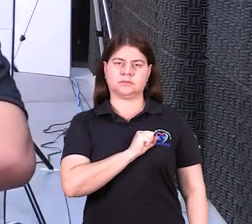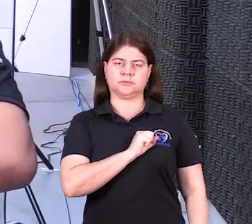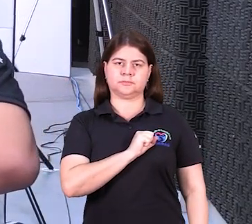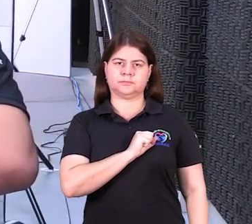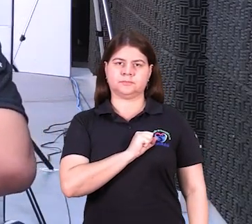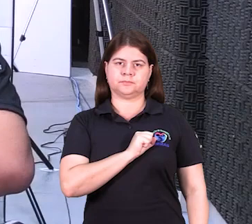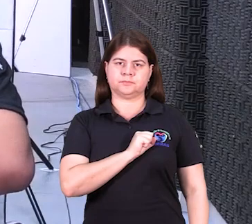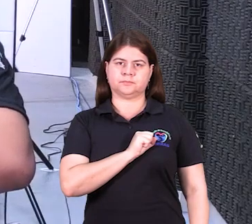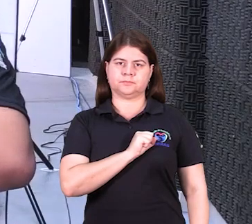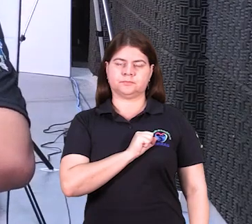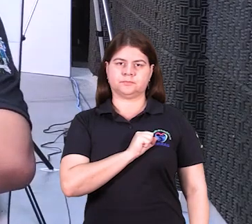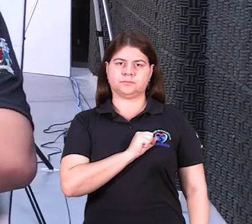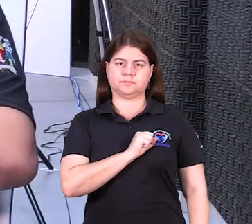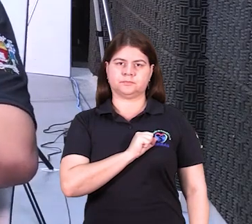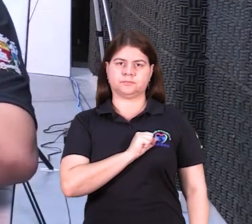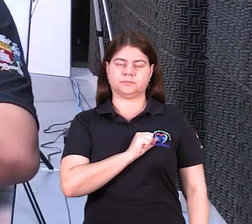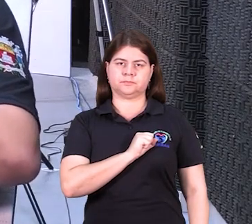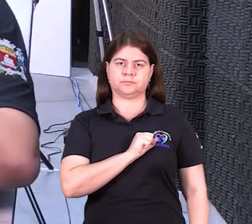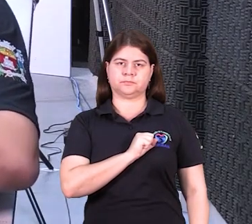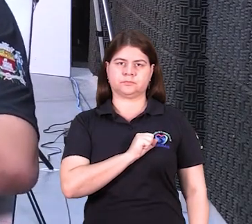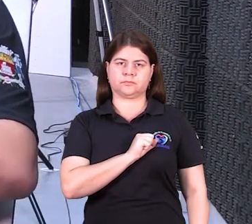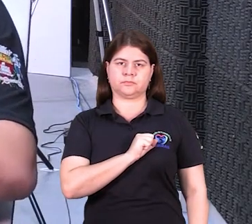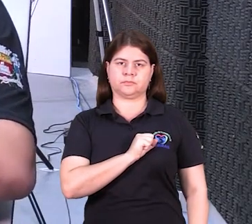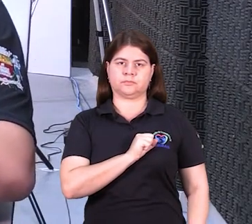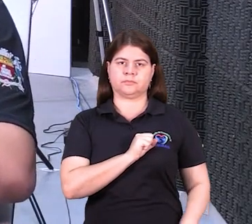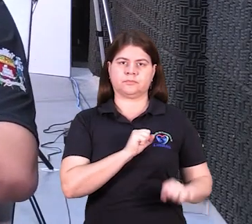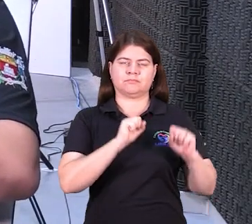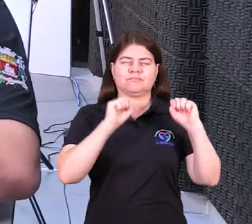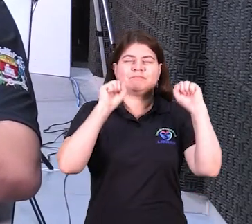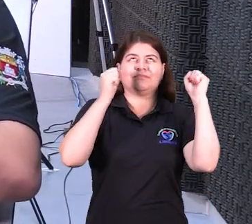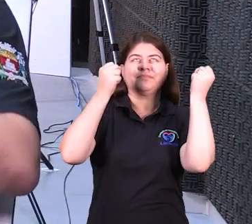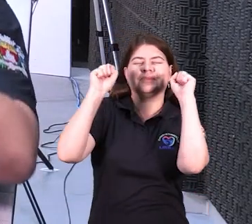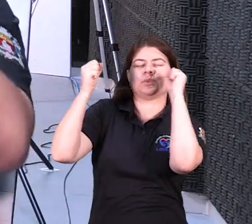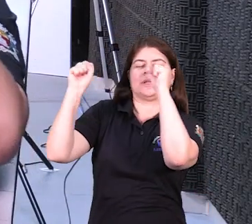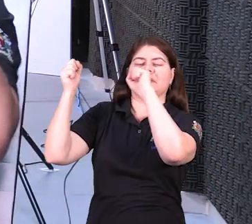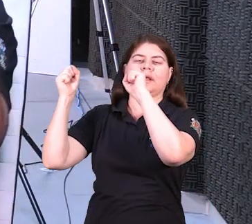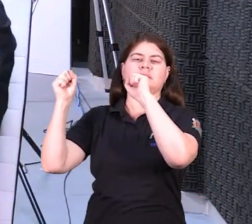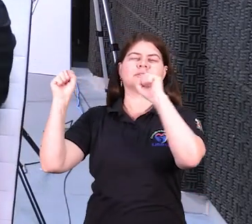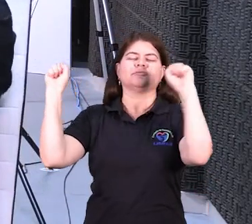uma poetizada no amor também, sem perder a característica de sinal.